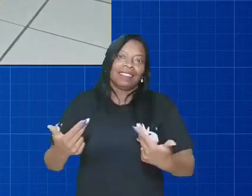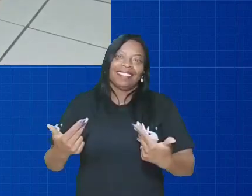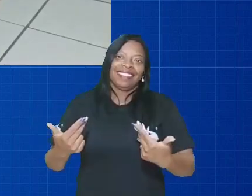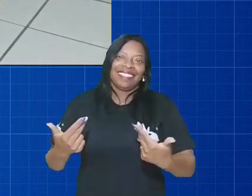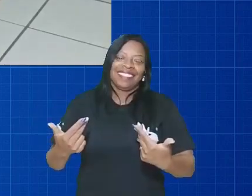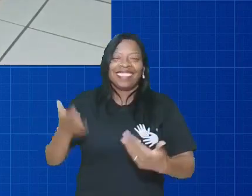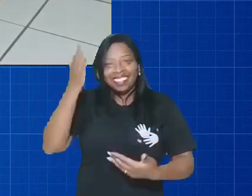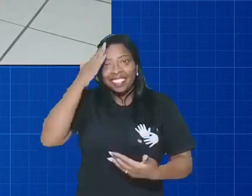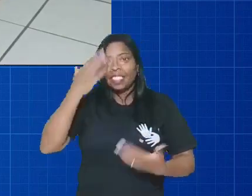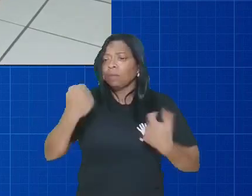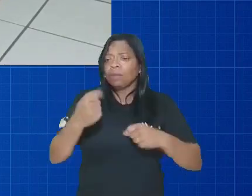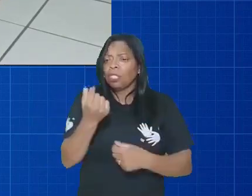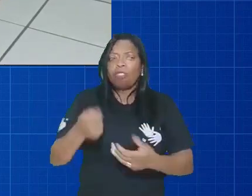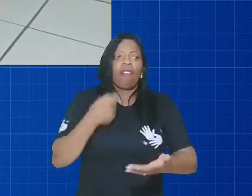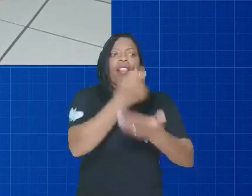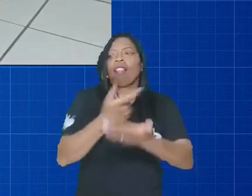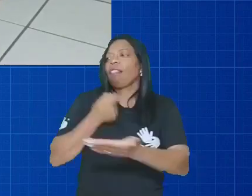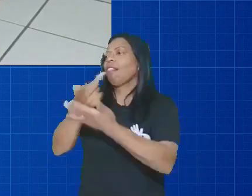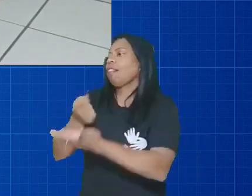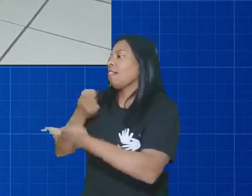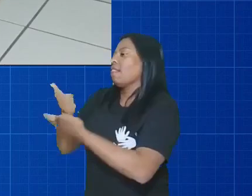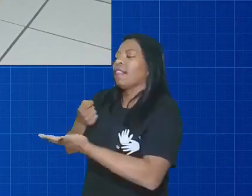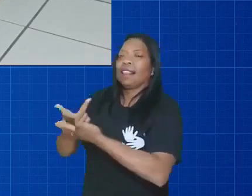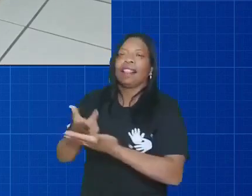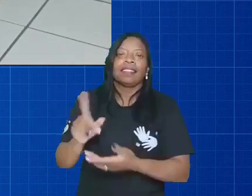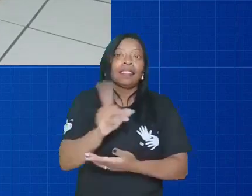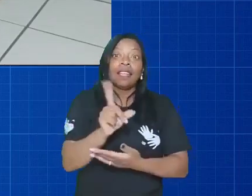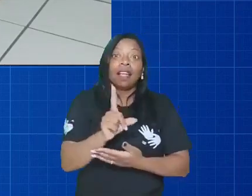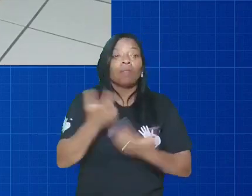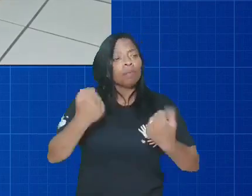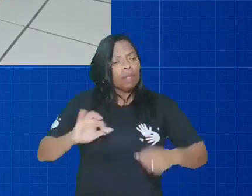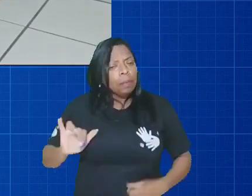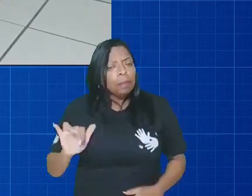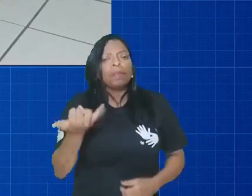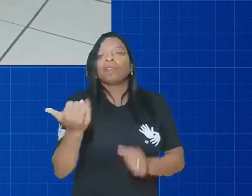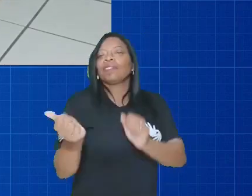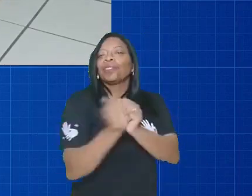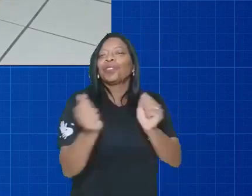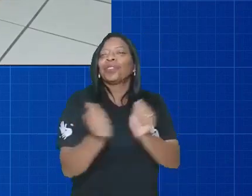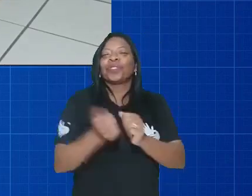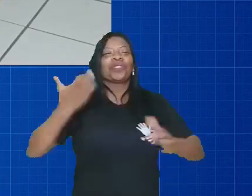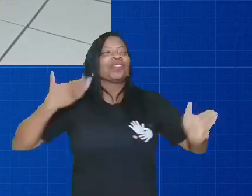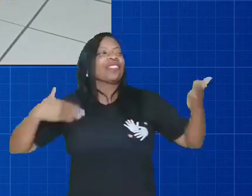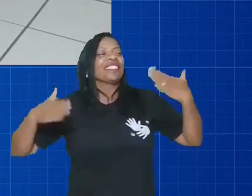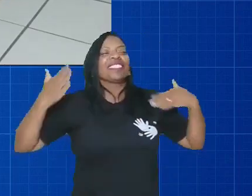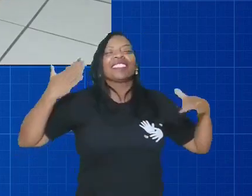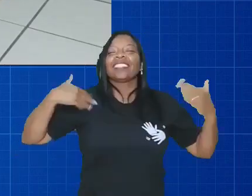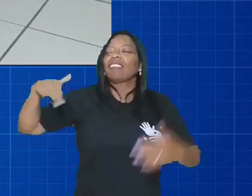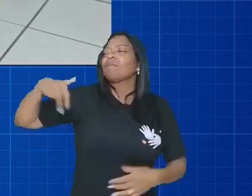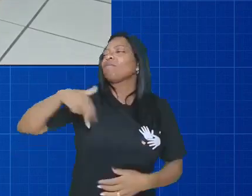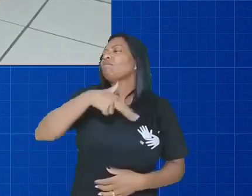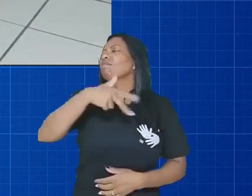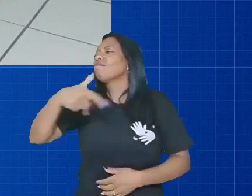não é esse o ponto. Lazer que envolva dinheiro não é isso, né? Mas é estar em lugares para você fazer uma caminhada, para você andar